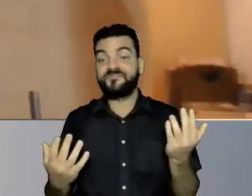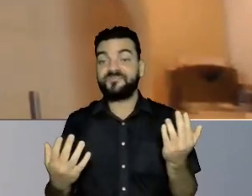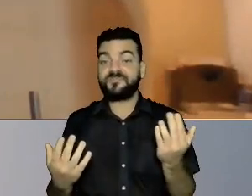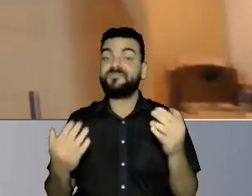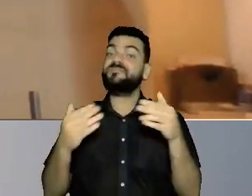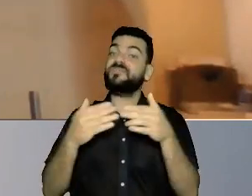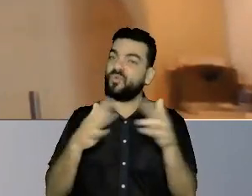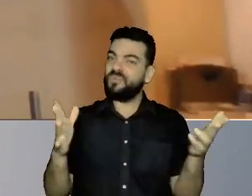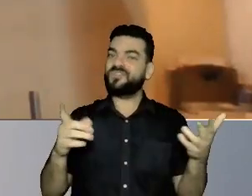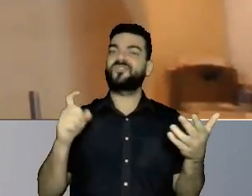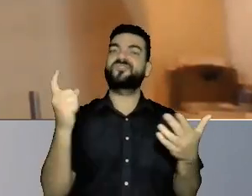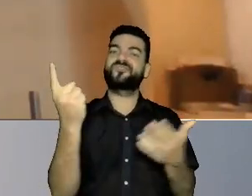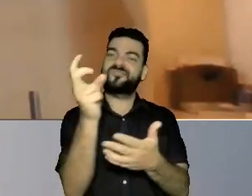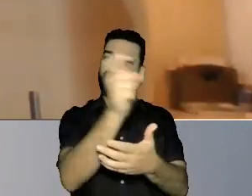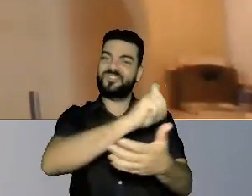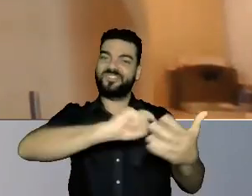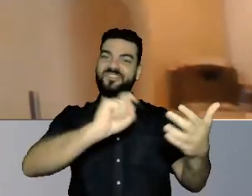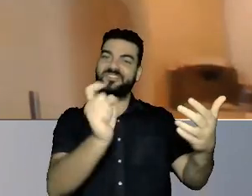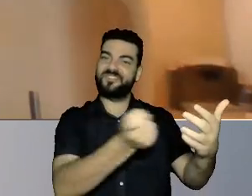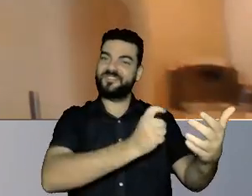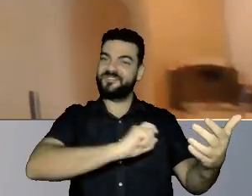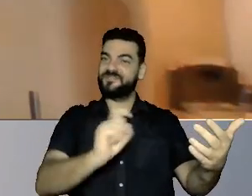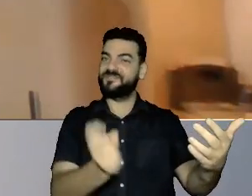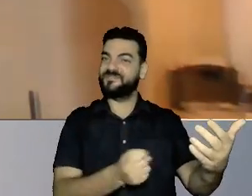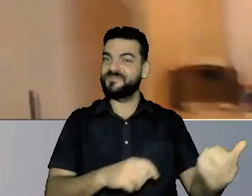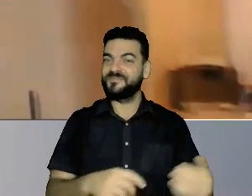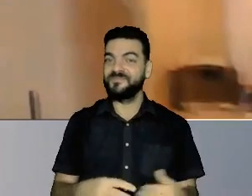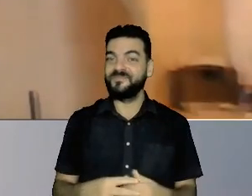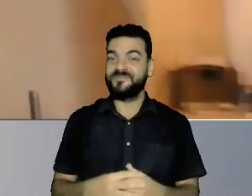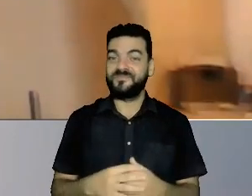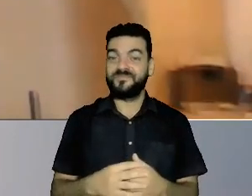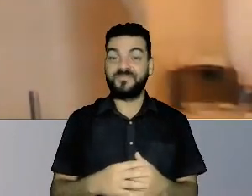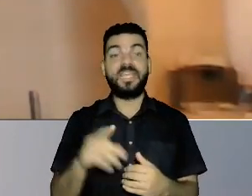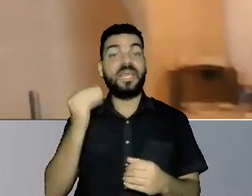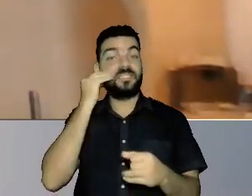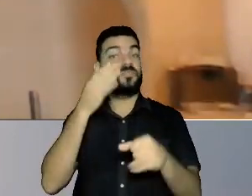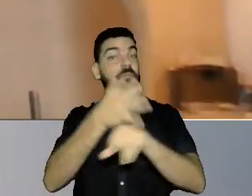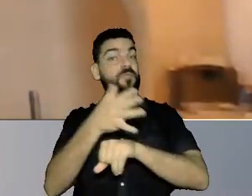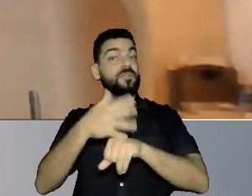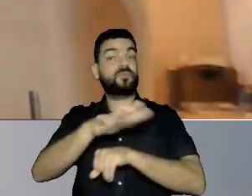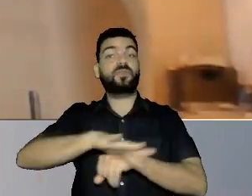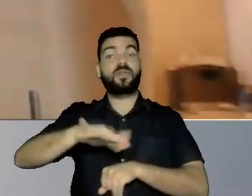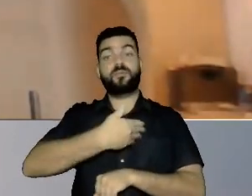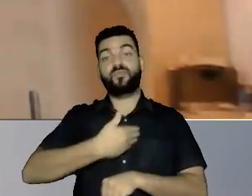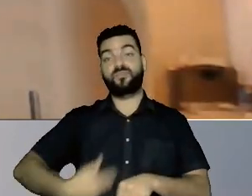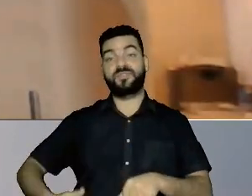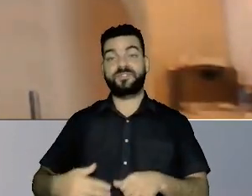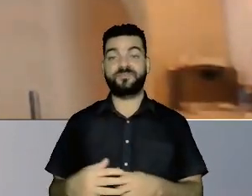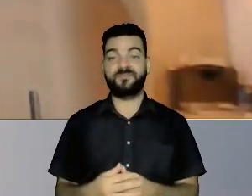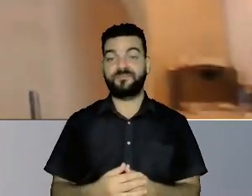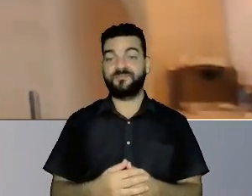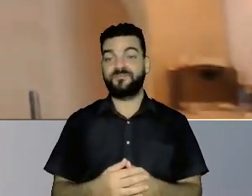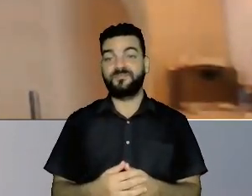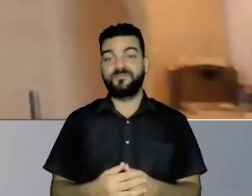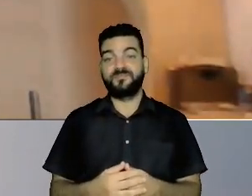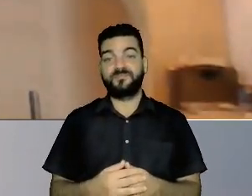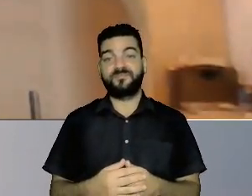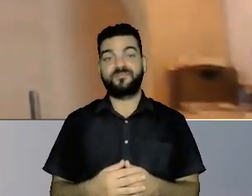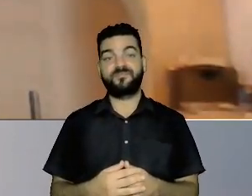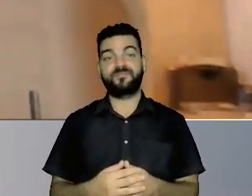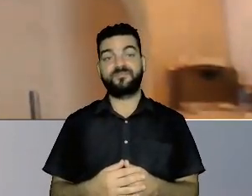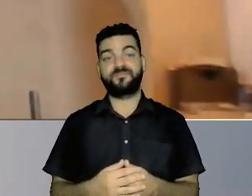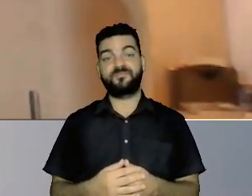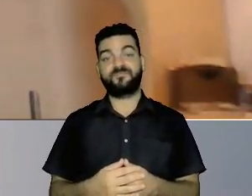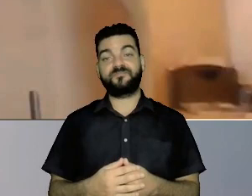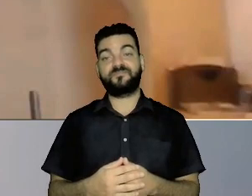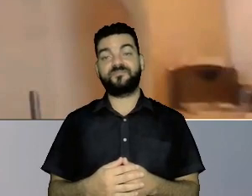muito grande dessa liberdade de expressão e da participação no espaço público, o que acaba sendo